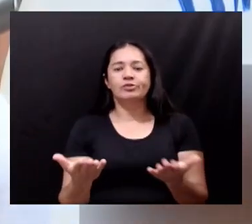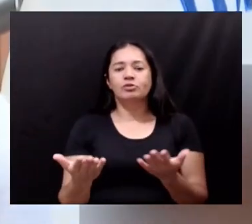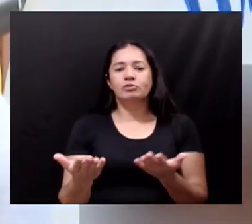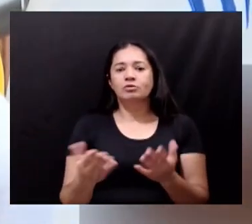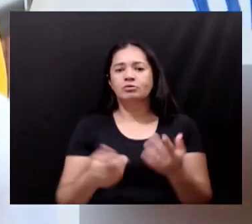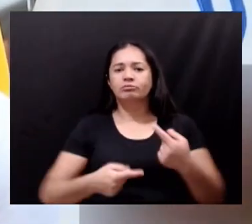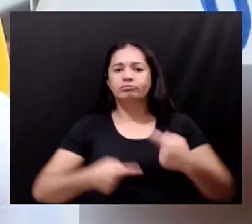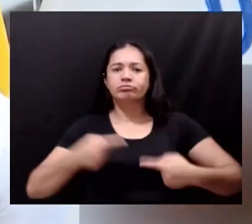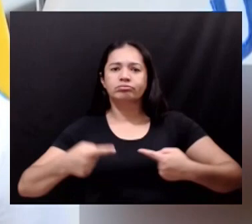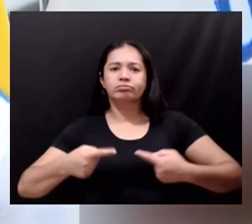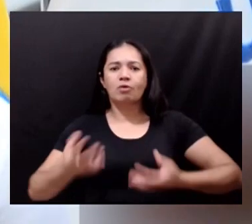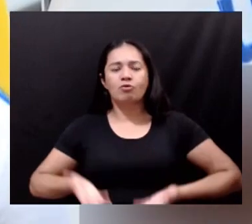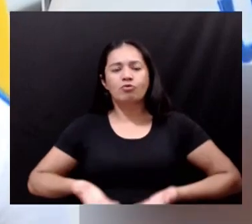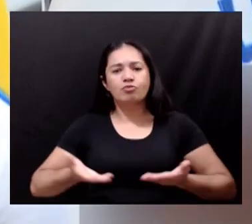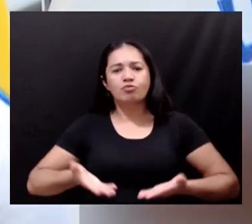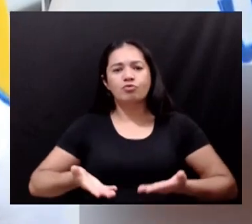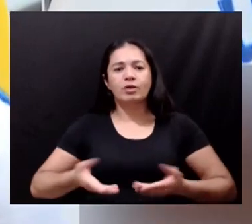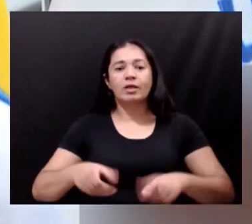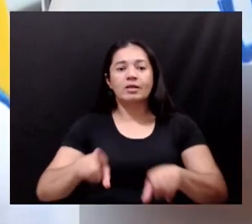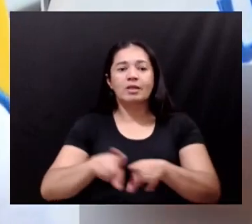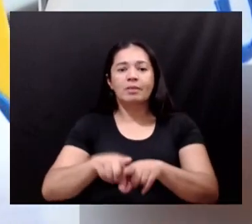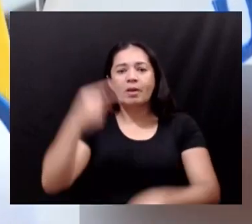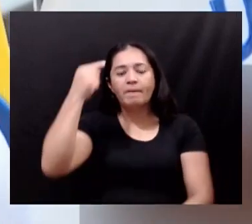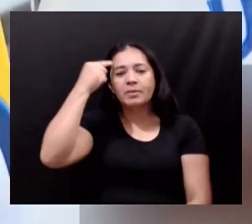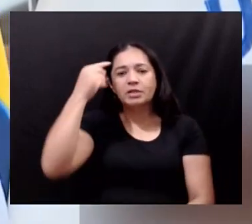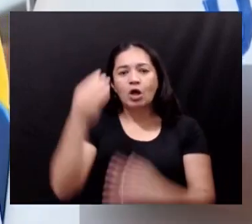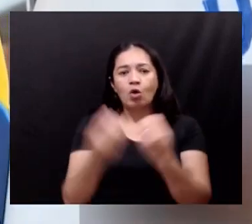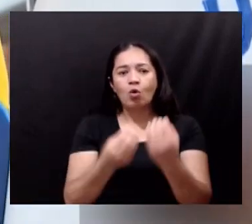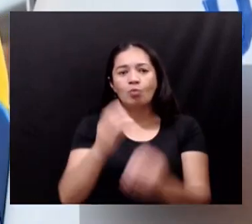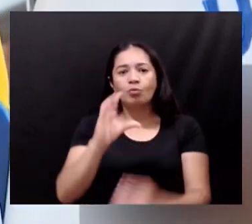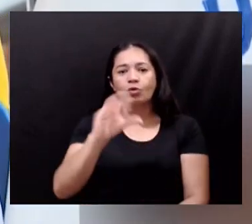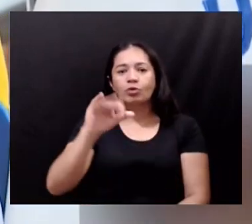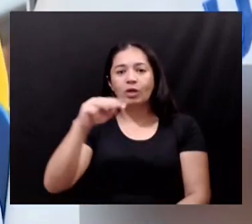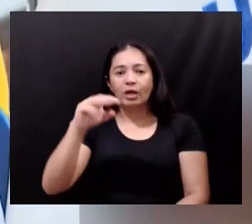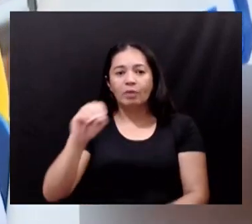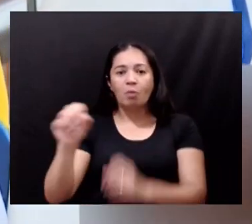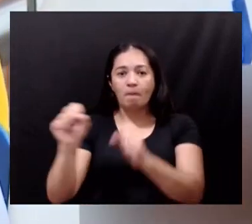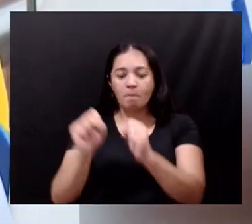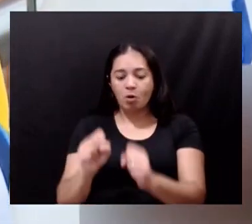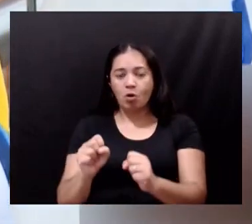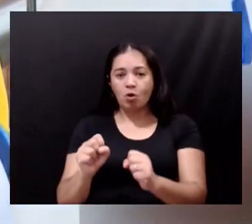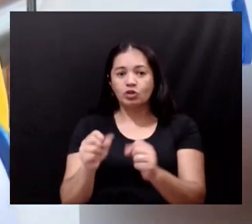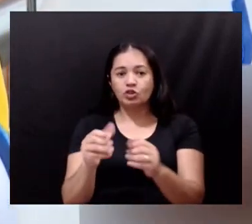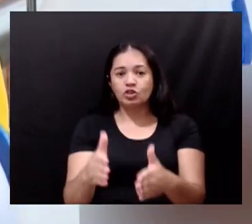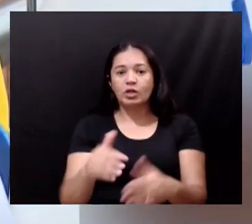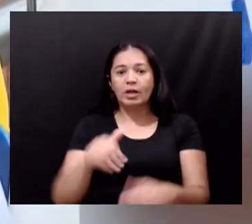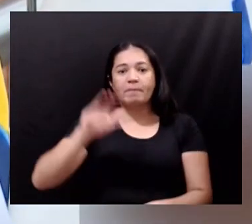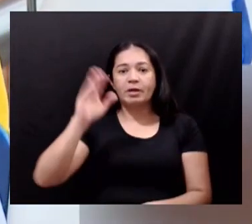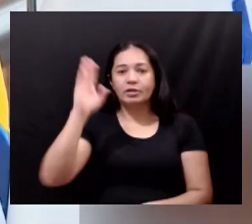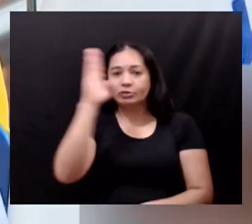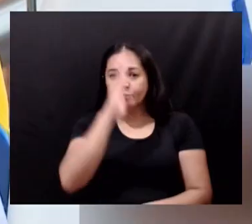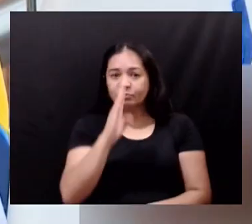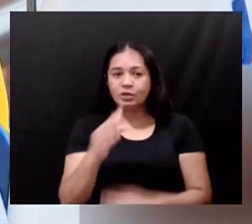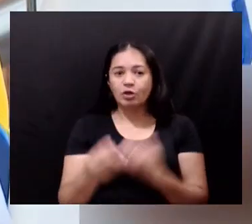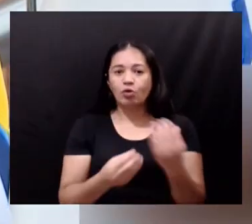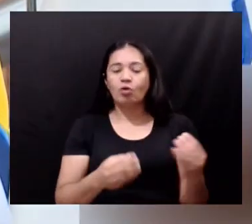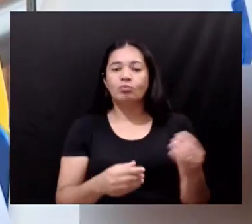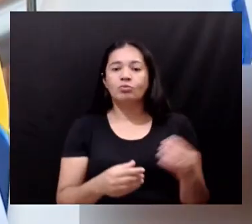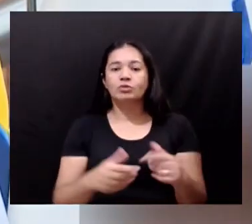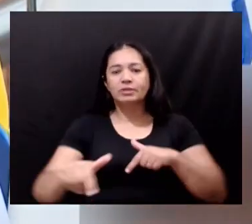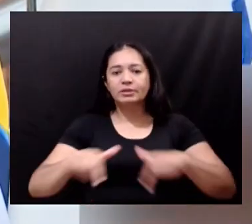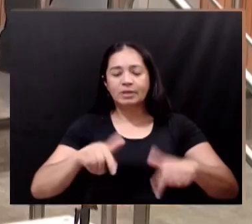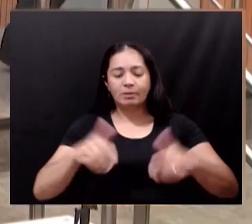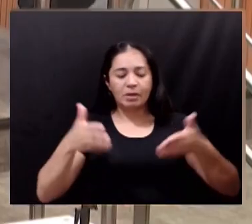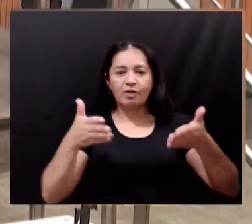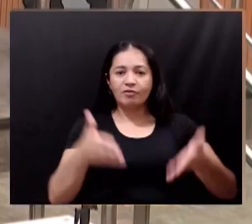formações e também pensar como que o cânhamo industrial pode chegar mais ao Brasil e como que a gente pode voltar a trabalhar com essa matéria-prima